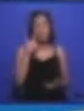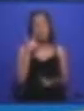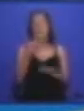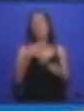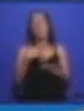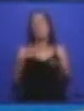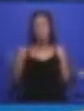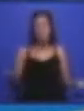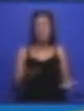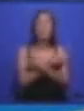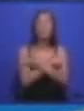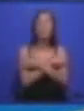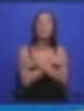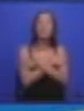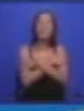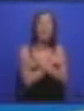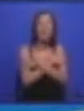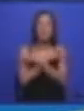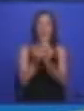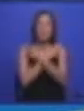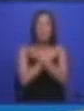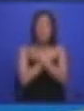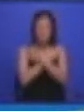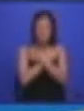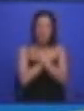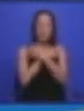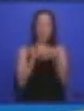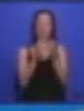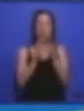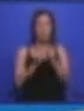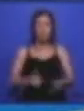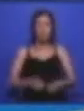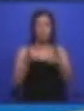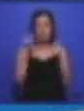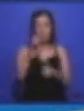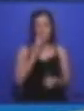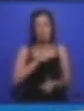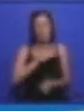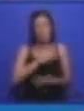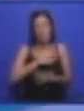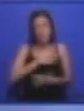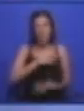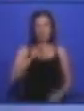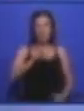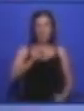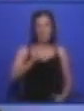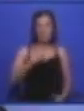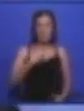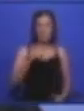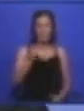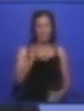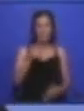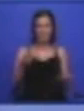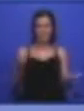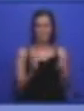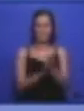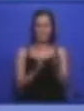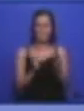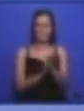conheço. Um abraço muito amigo e tudo melhor para ti, minha querida Cidália.